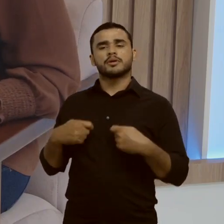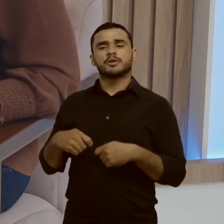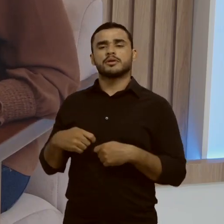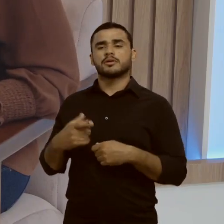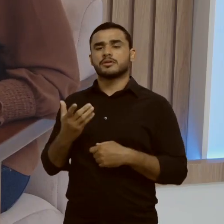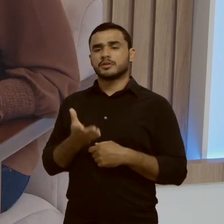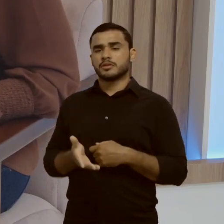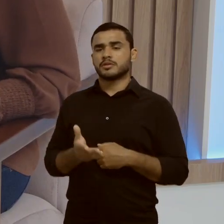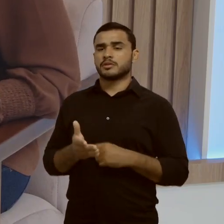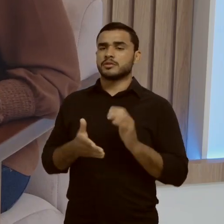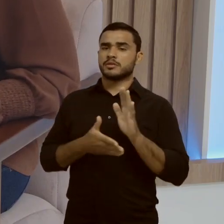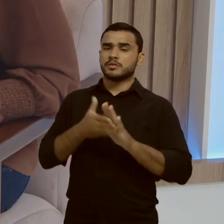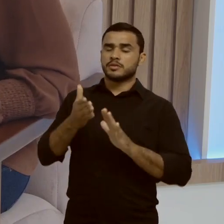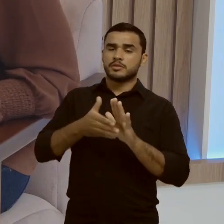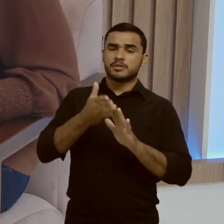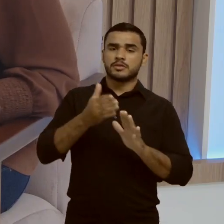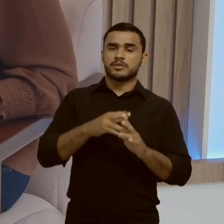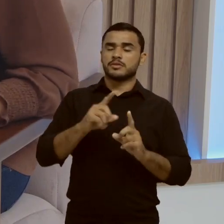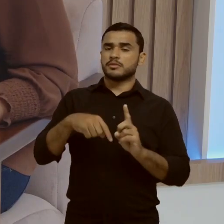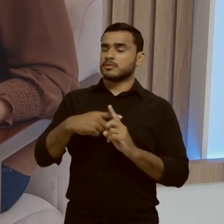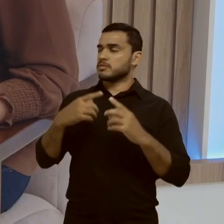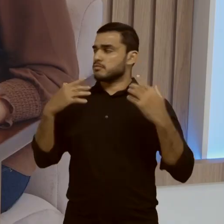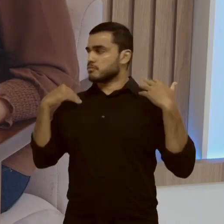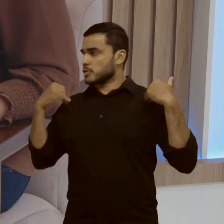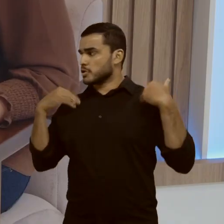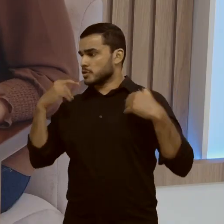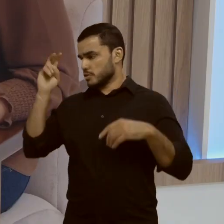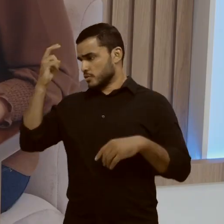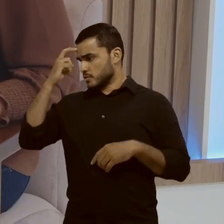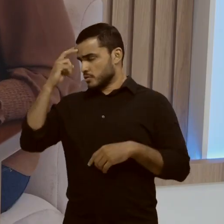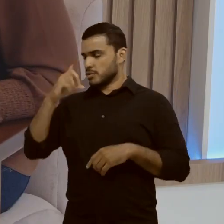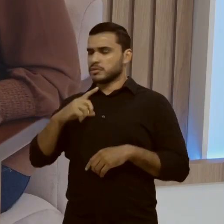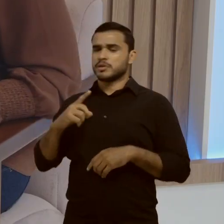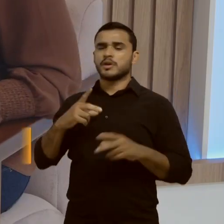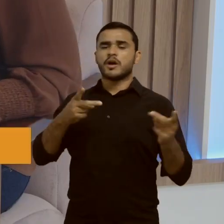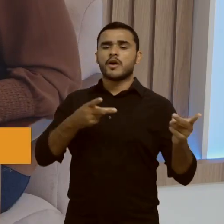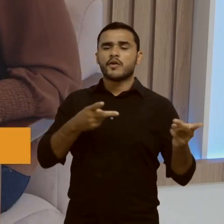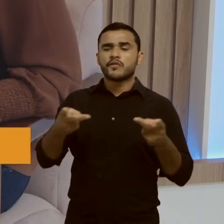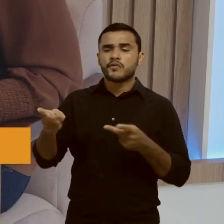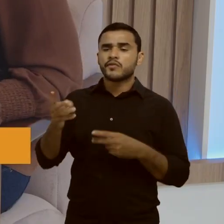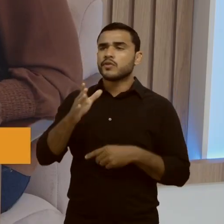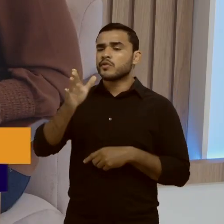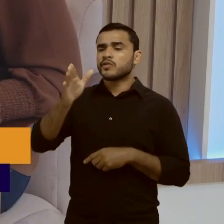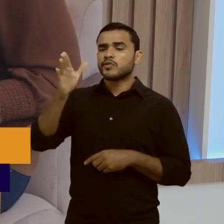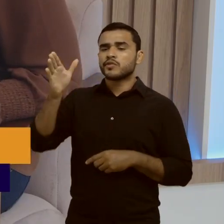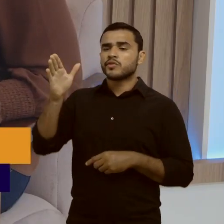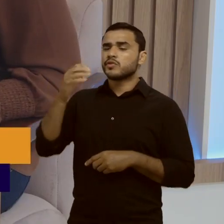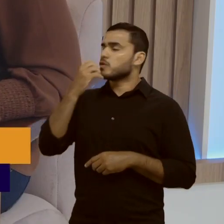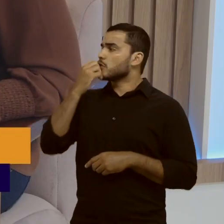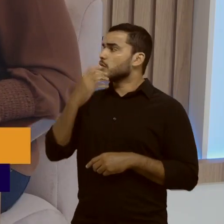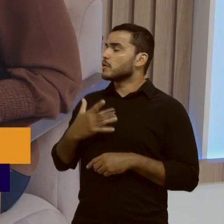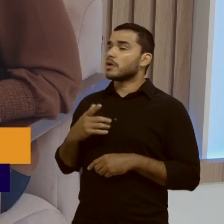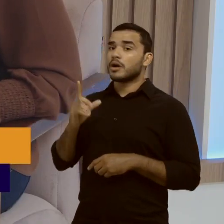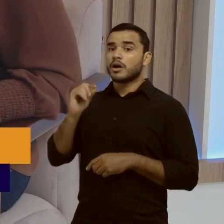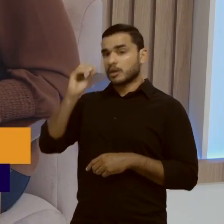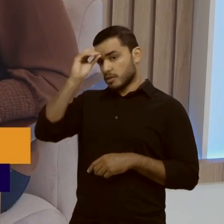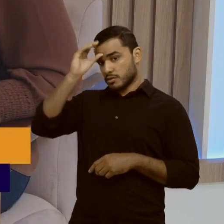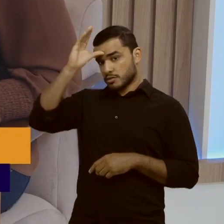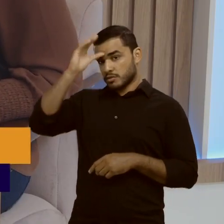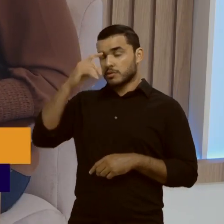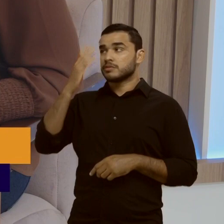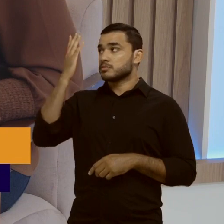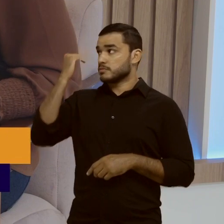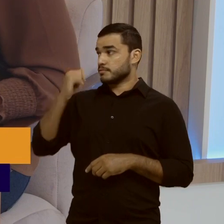né, desde as viagens, passeios culturais, visita a lugares históricos, isso traz uma grande bagagem para as crianças de conhecimento de